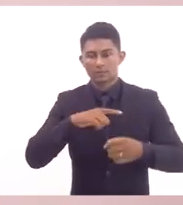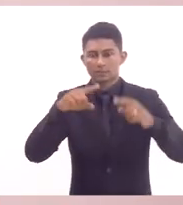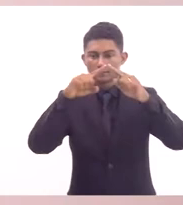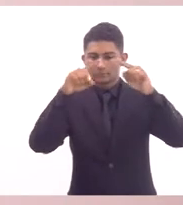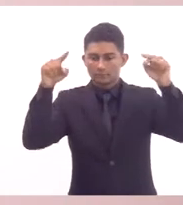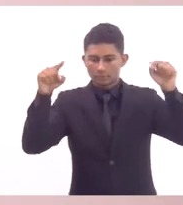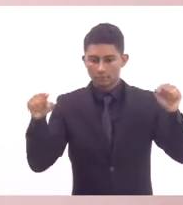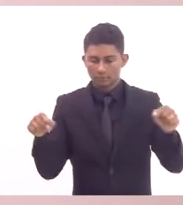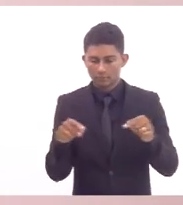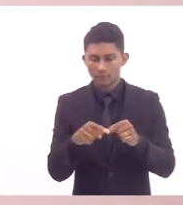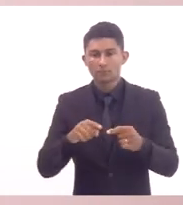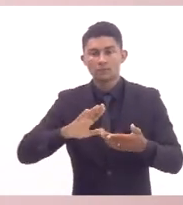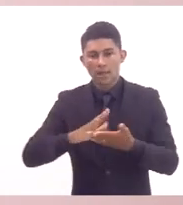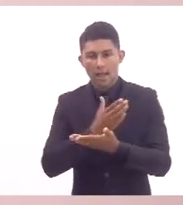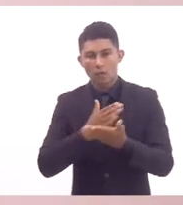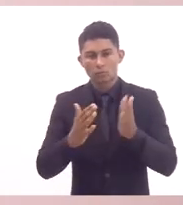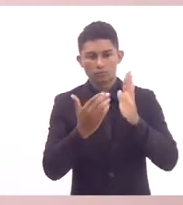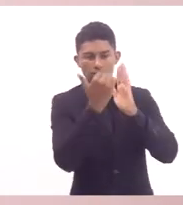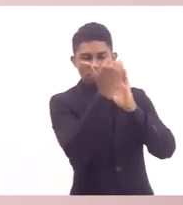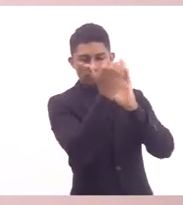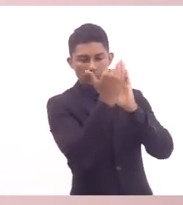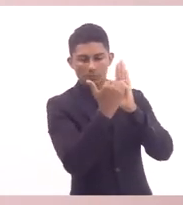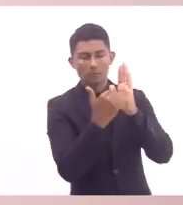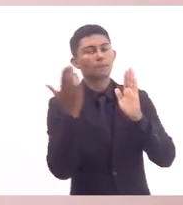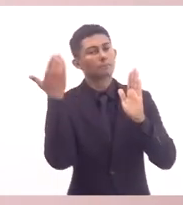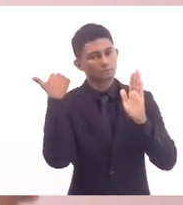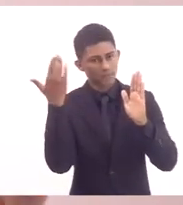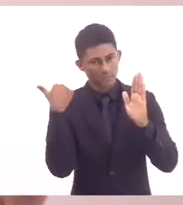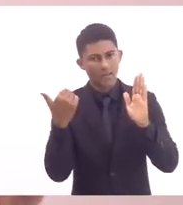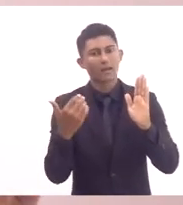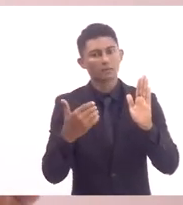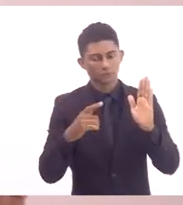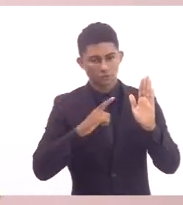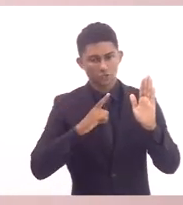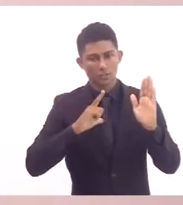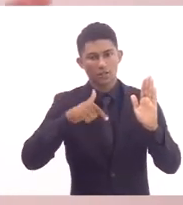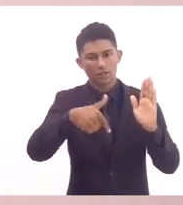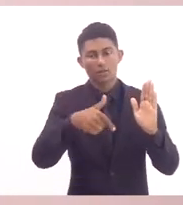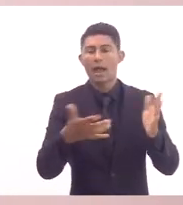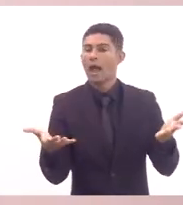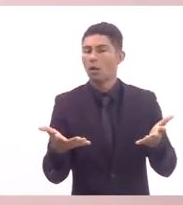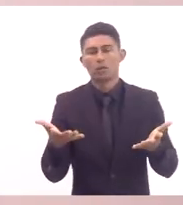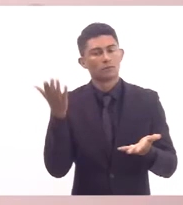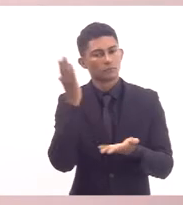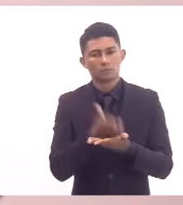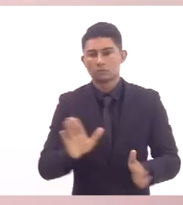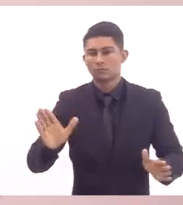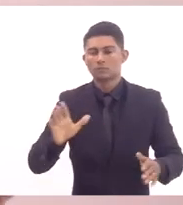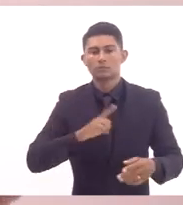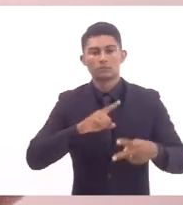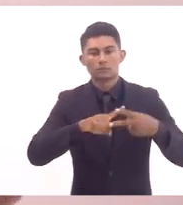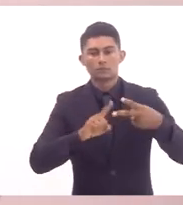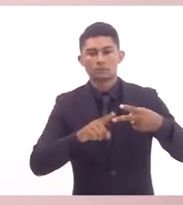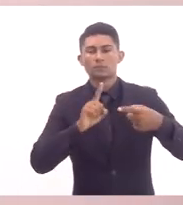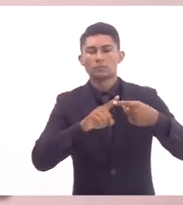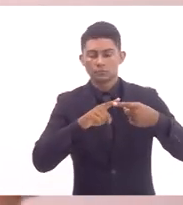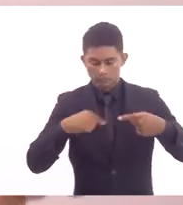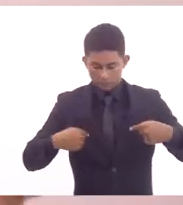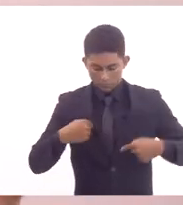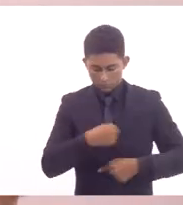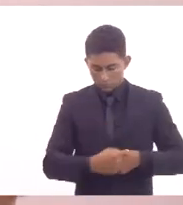procedimentos que antigamente eram realizados e que não devem ser mais são dois procedimentos lavagem intestinal